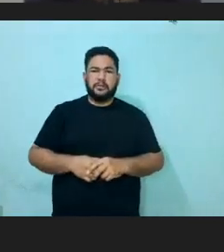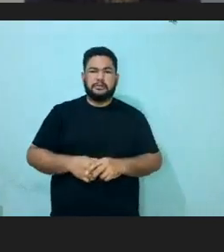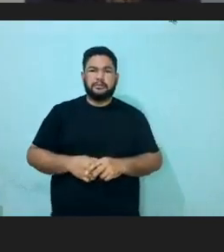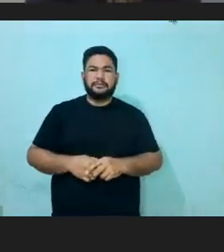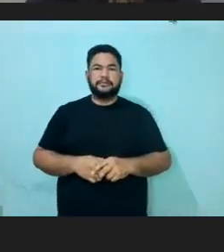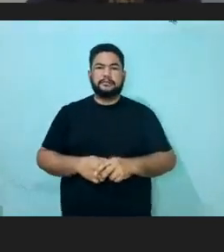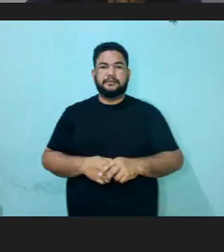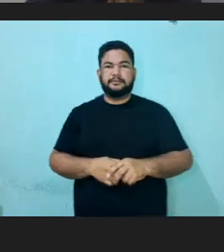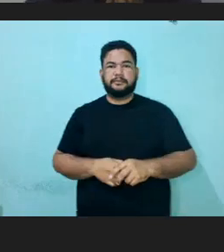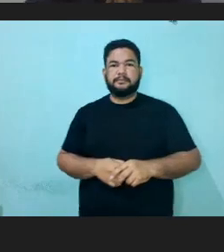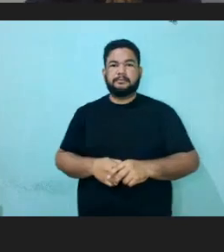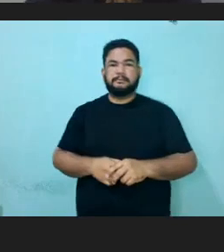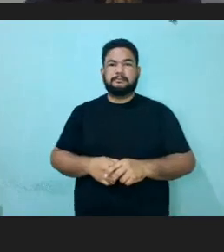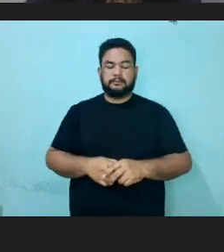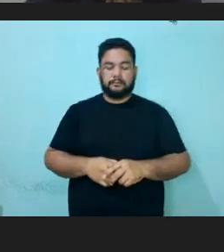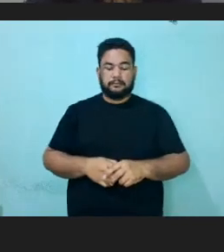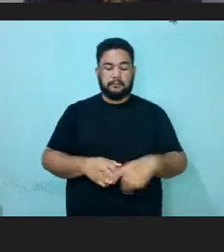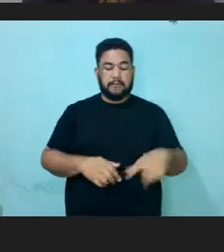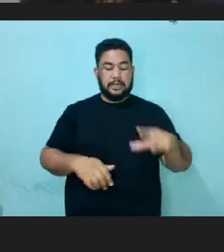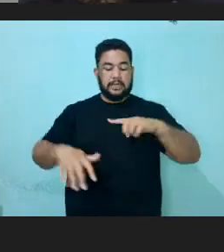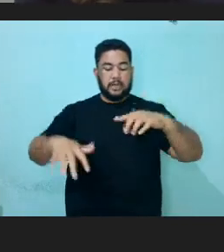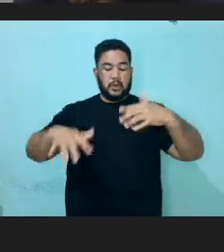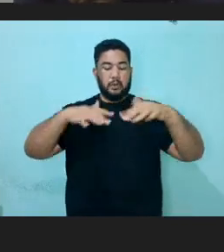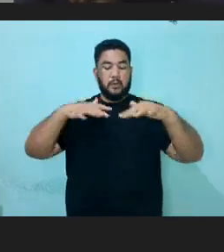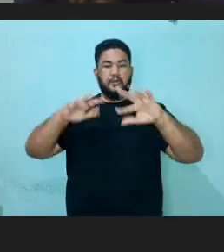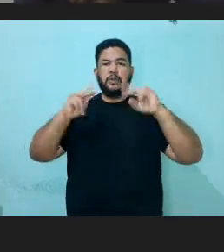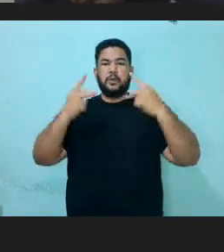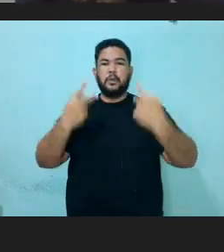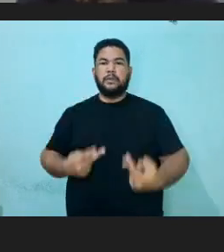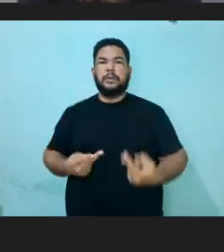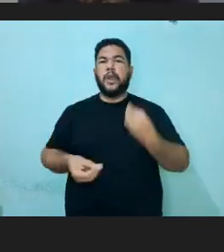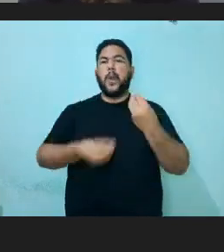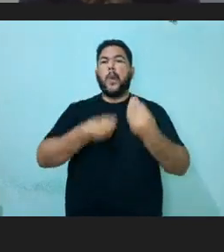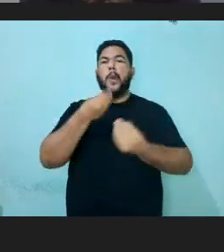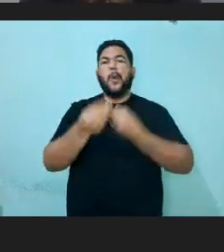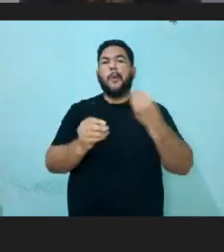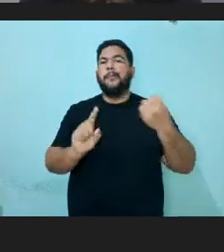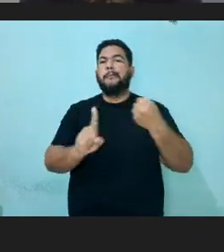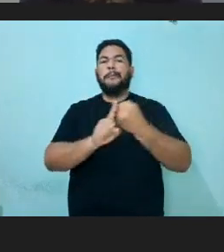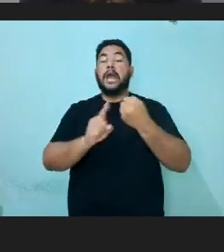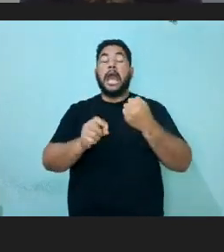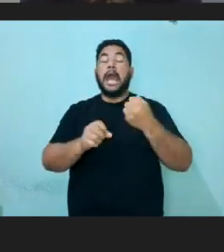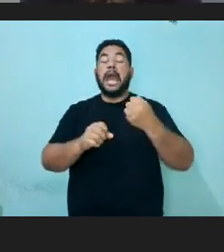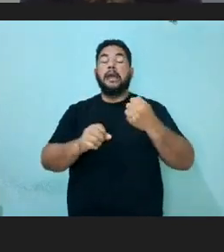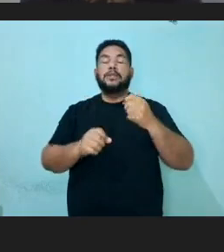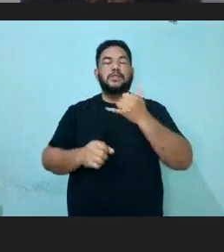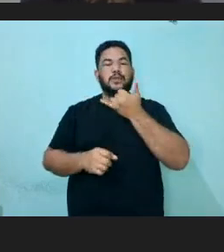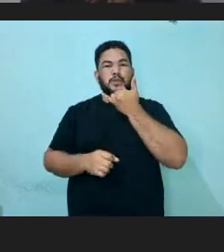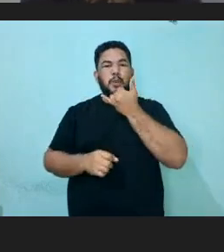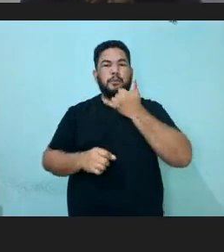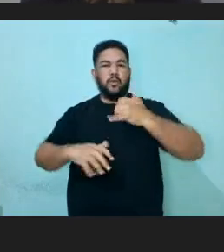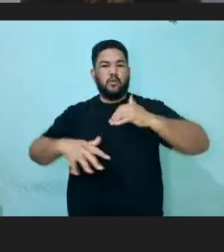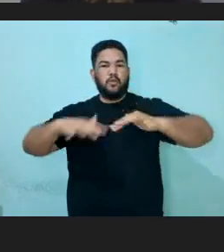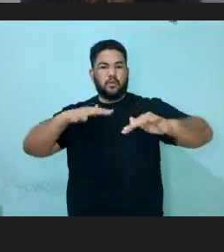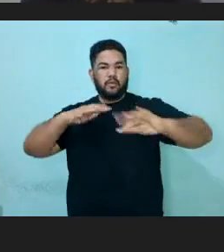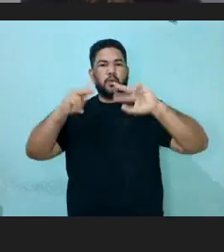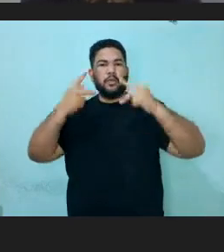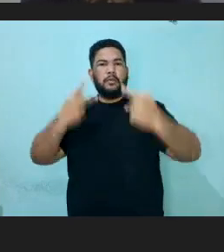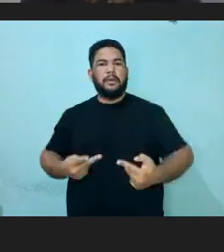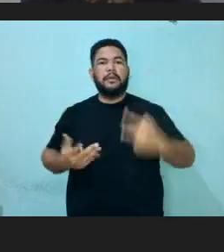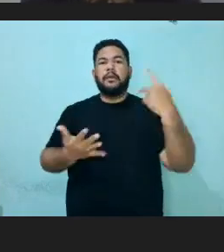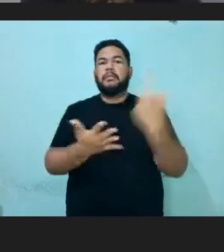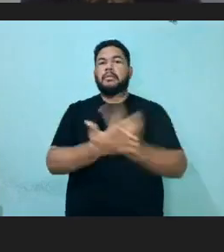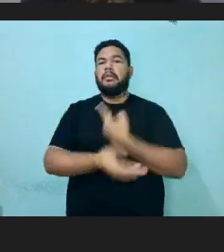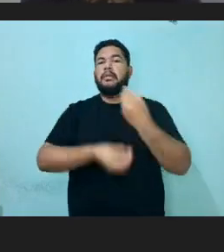Pois é, movimento humano. Como é que o movimento humano ele se dá, né? Ele se dá da seguinte, por que que ele é